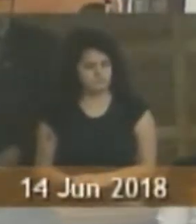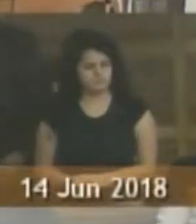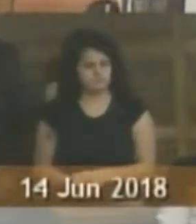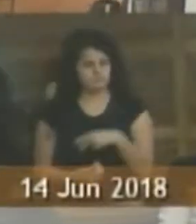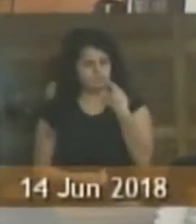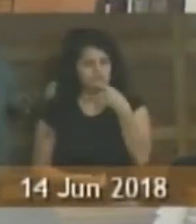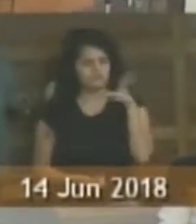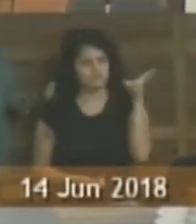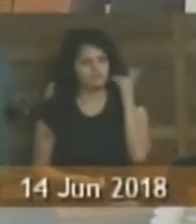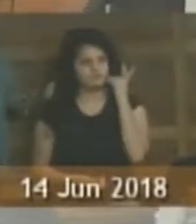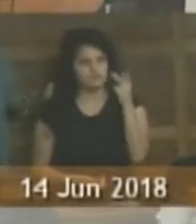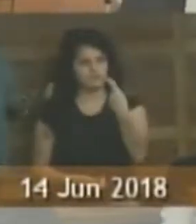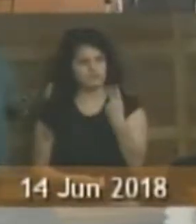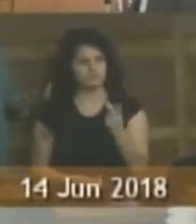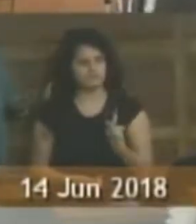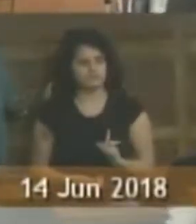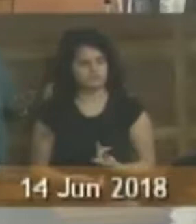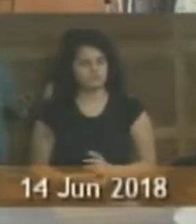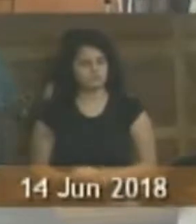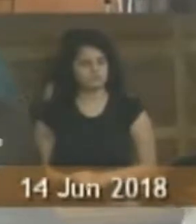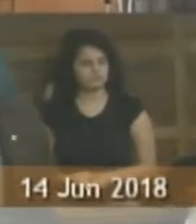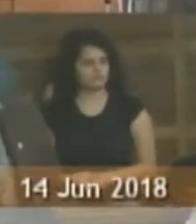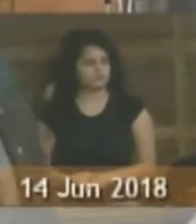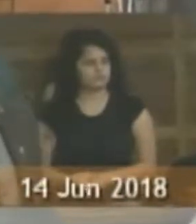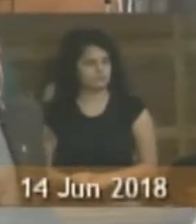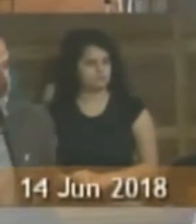Com a palavra, vereador Elinho, sindicato.